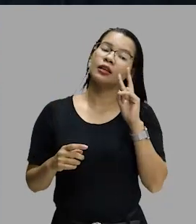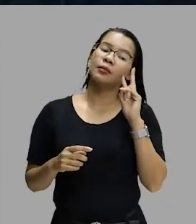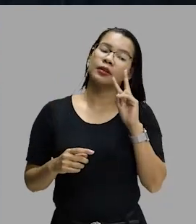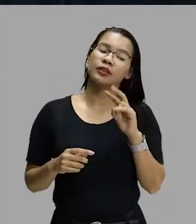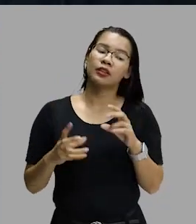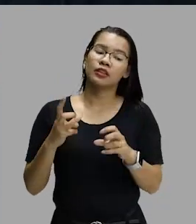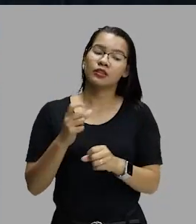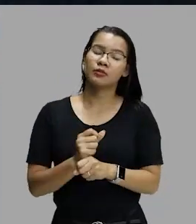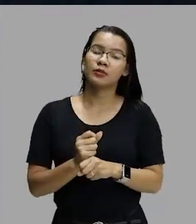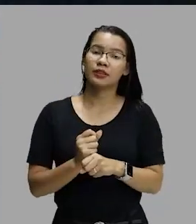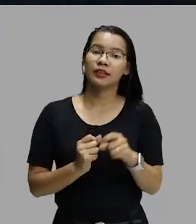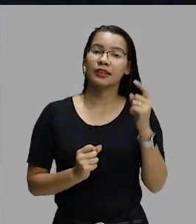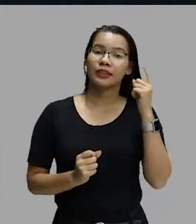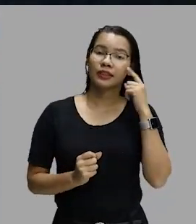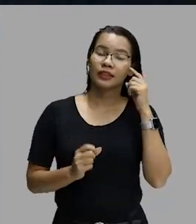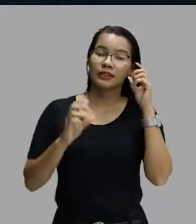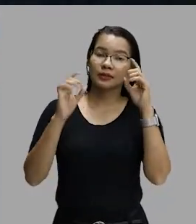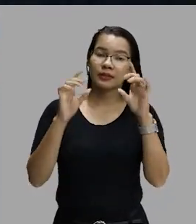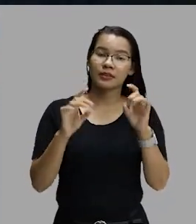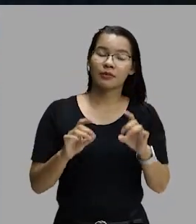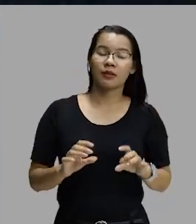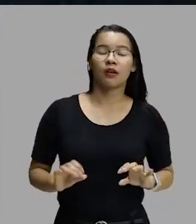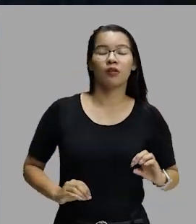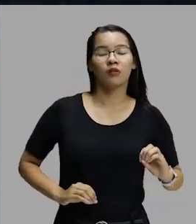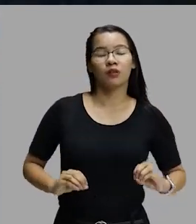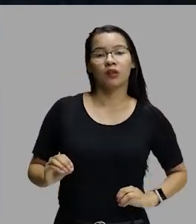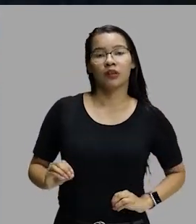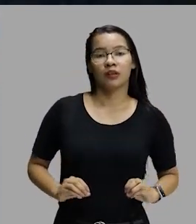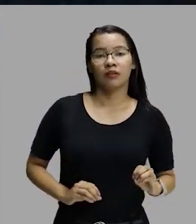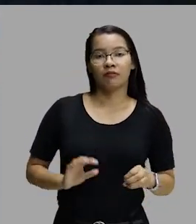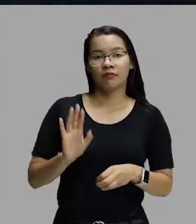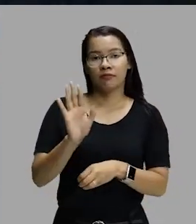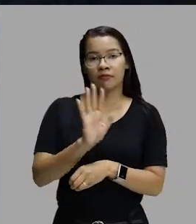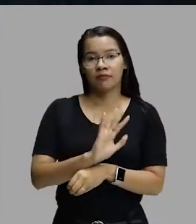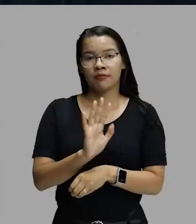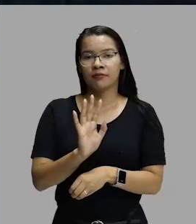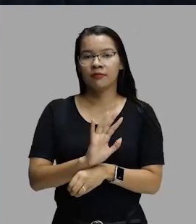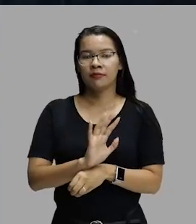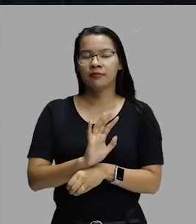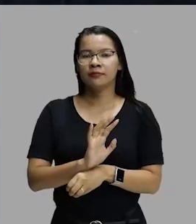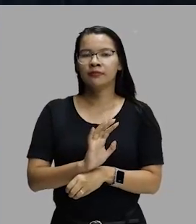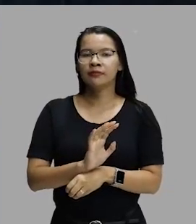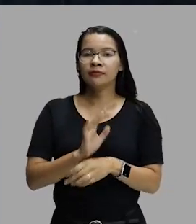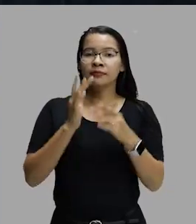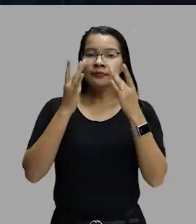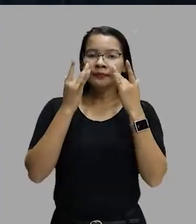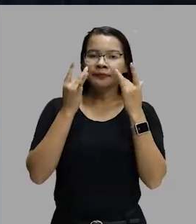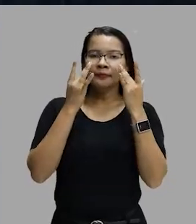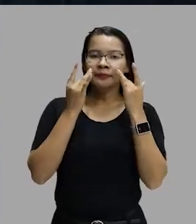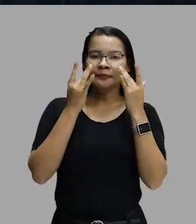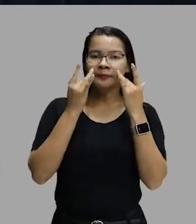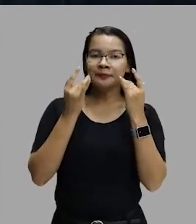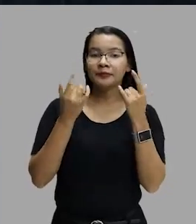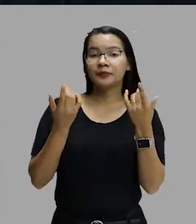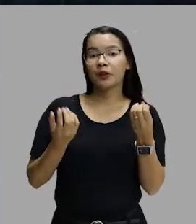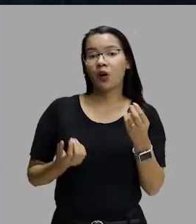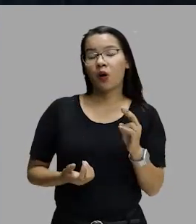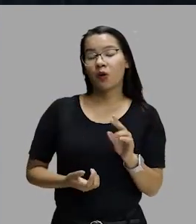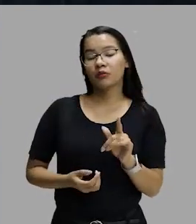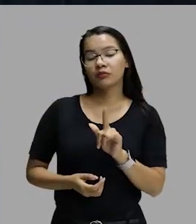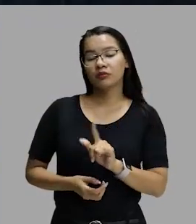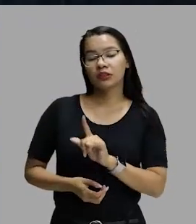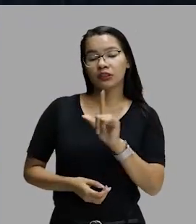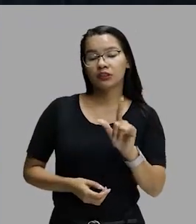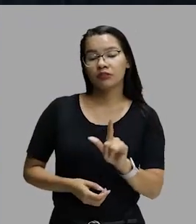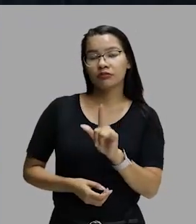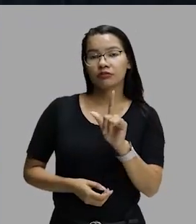ideias principais de quê? De obras, filme, peça teatral, um livro inteiro ou